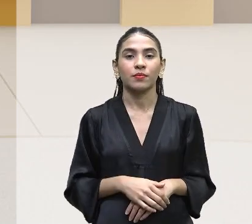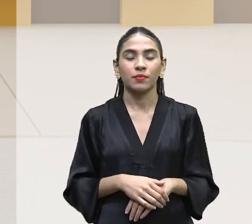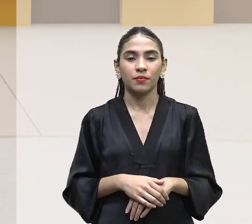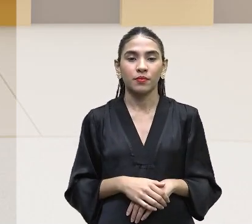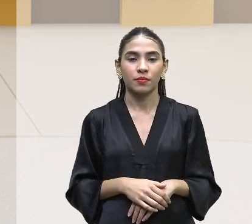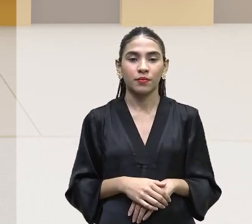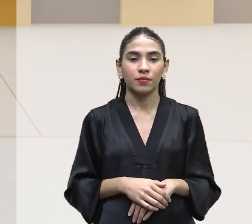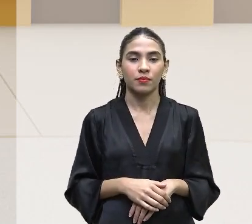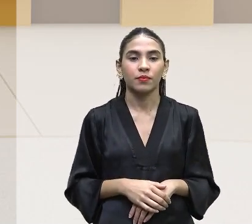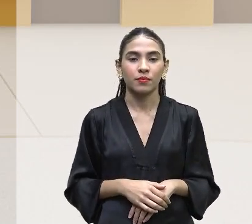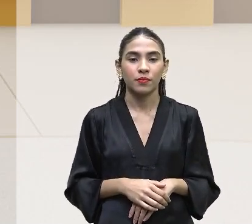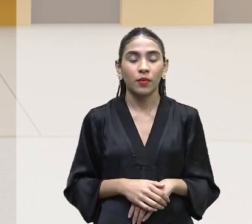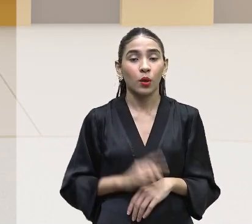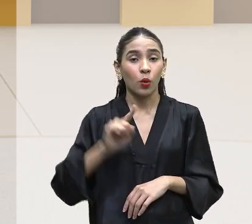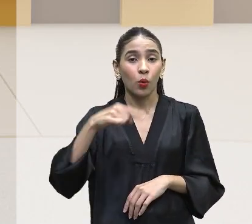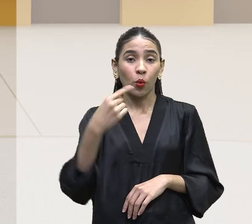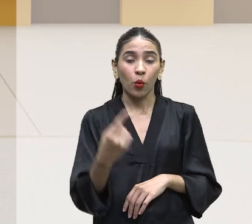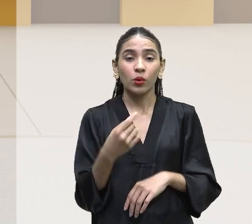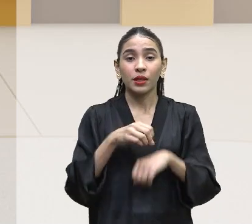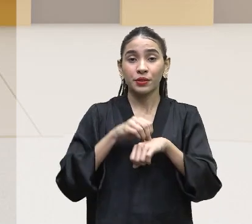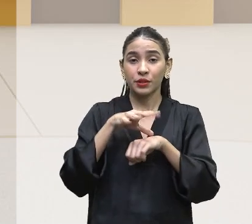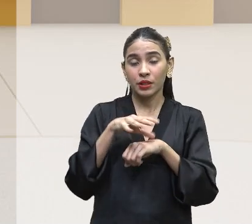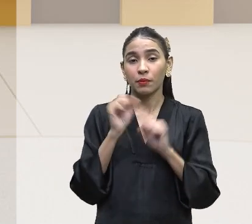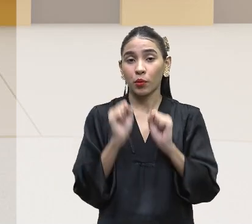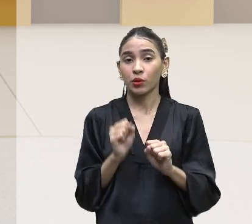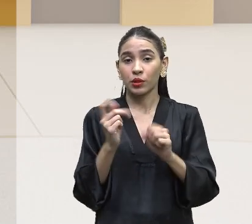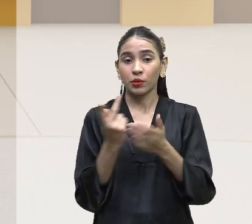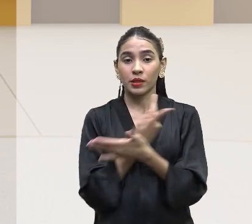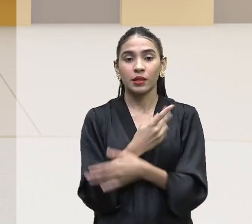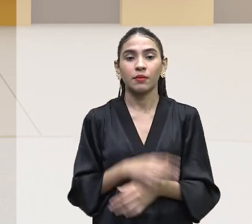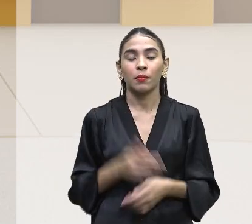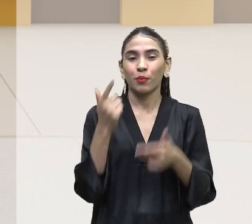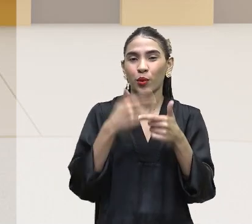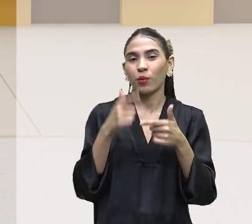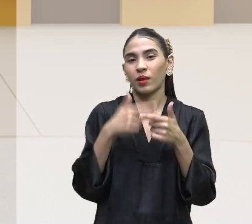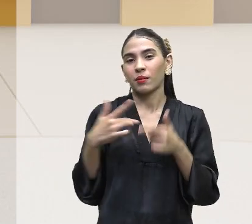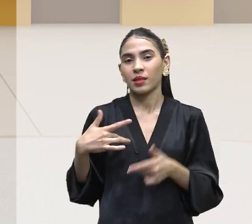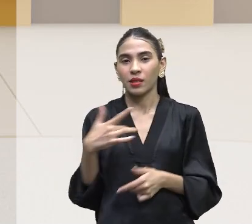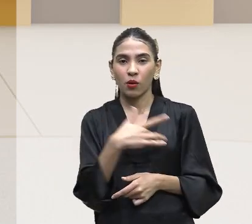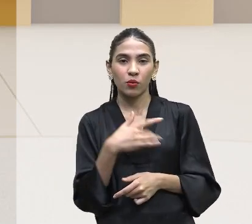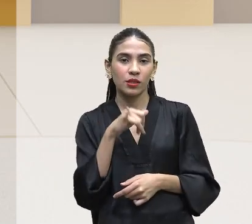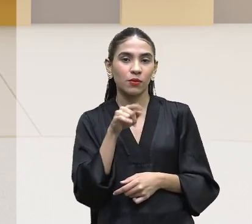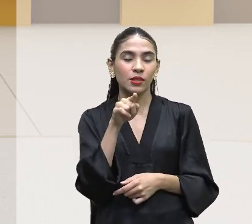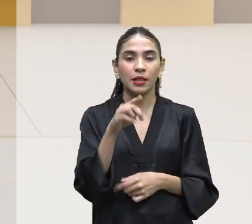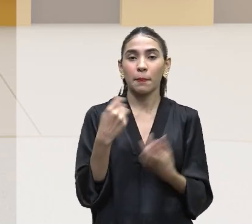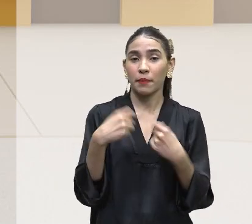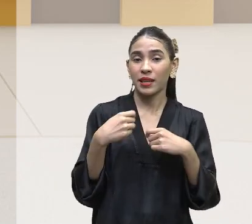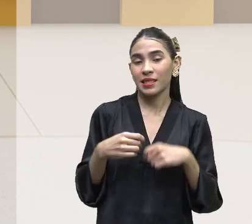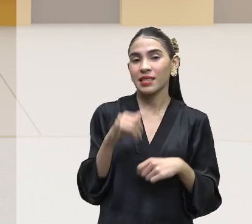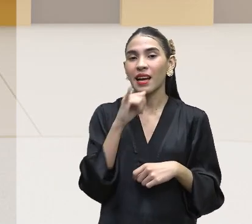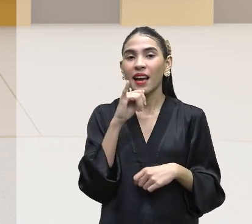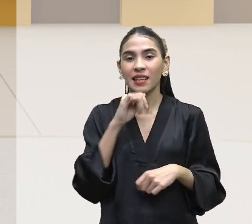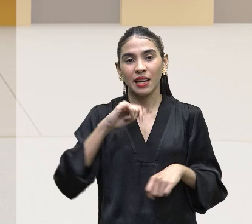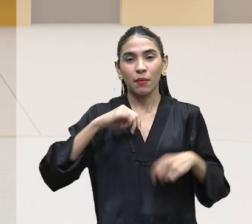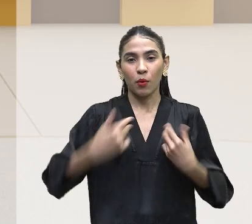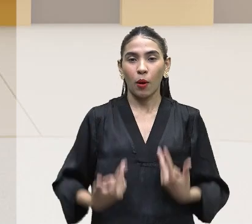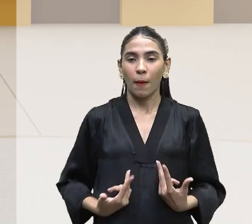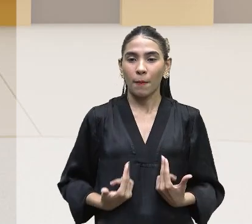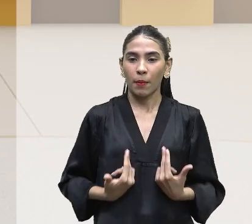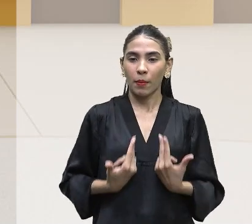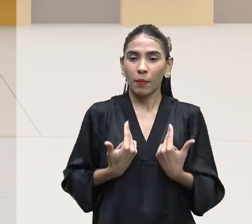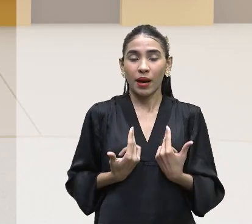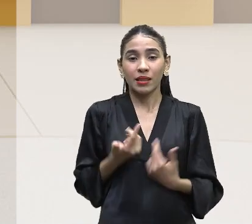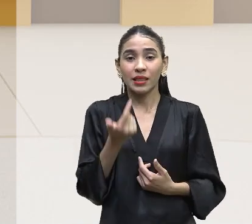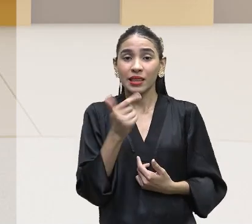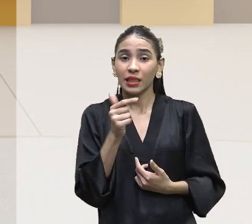essa emergência. Outra situação que pode acontecer são problemas de saúde. Se você precisa fazer uma cirurgia e não tem plano de